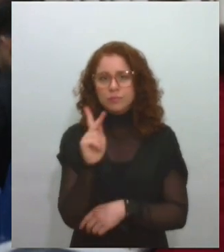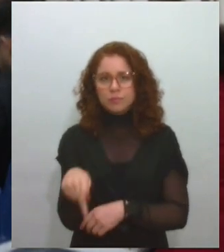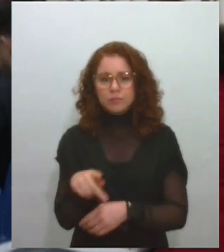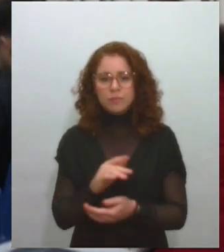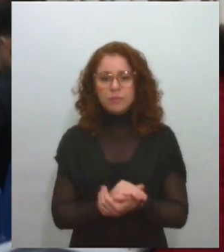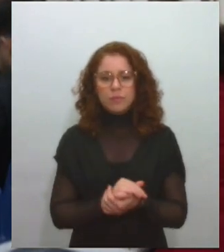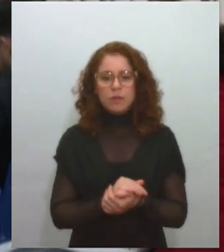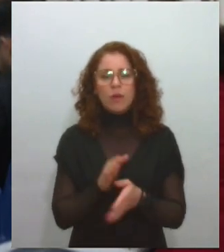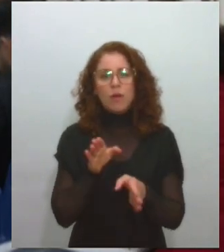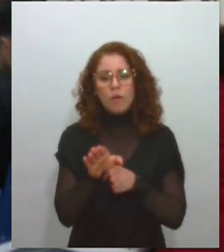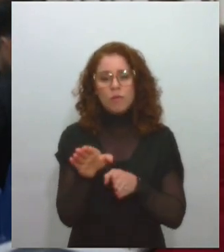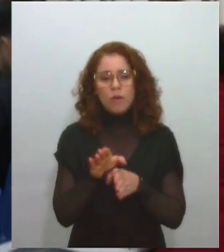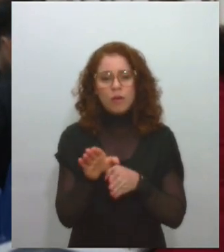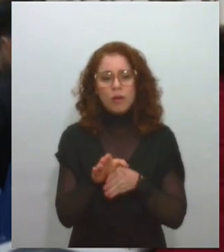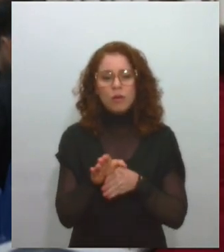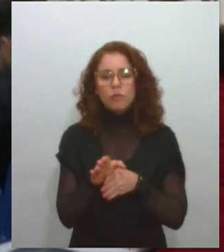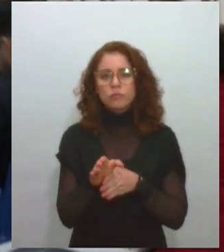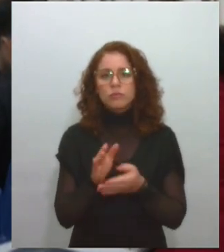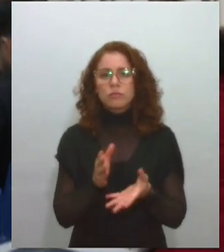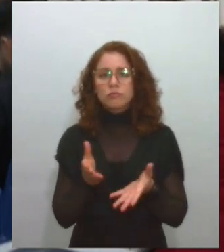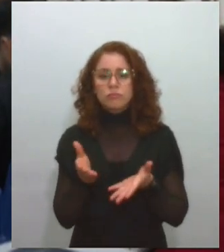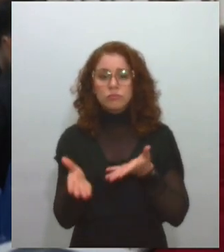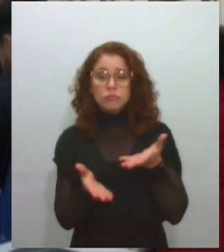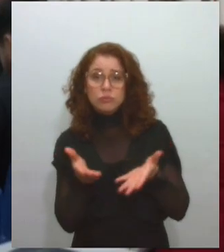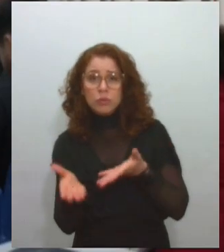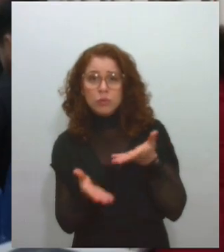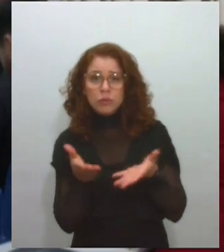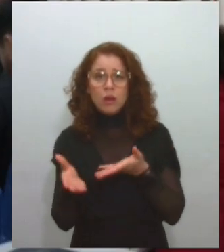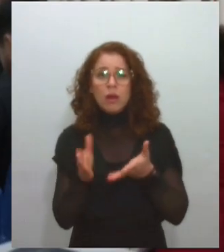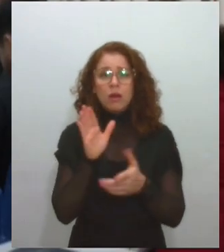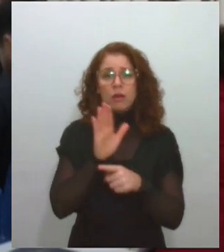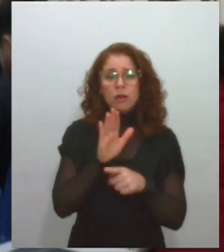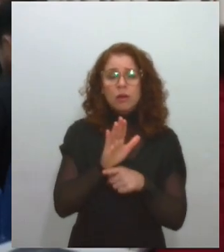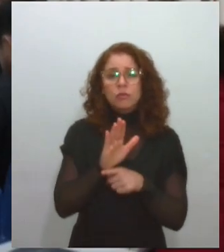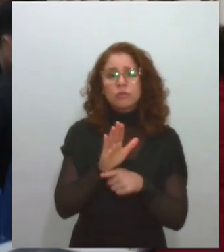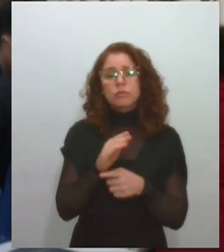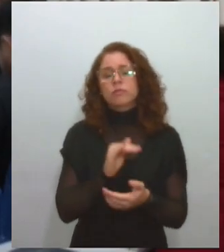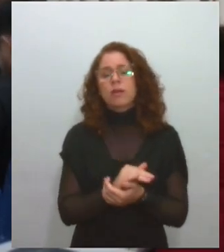trabalho, mas ao permitir que o graduando publique,